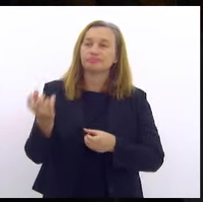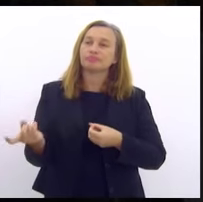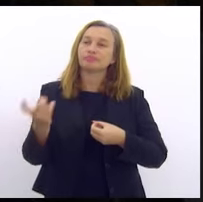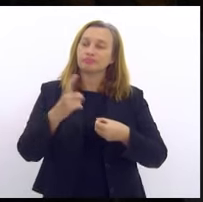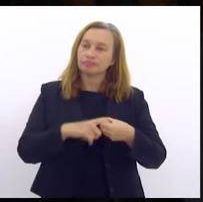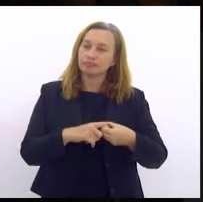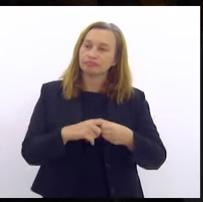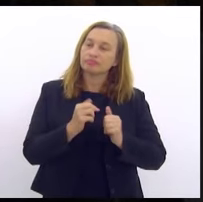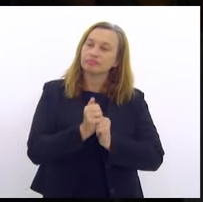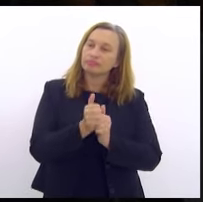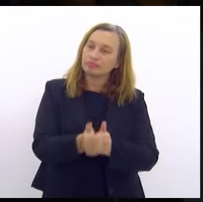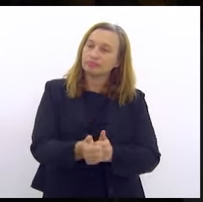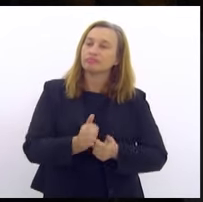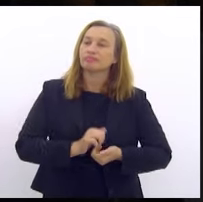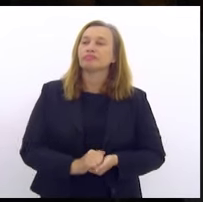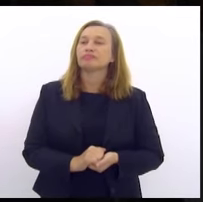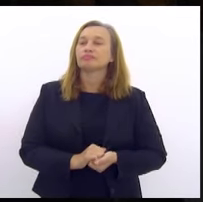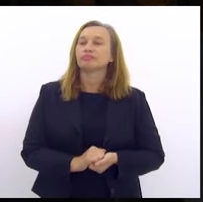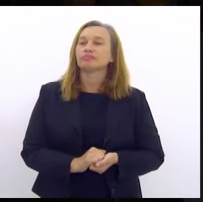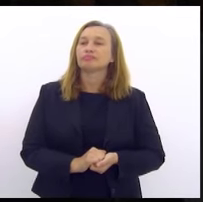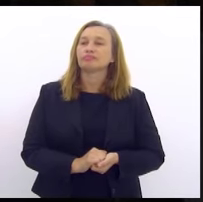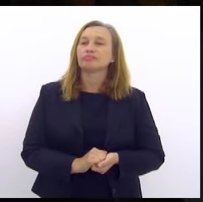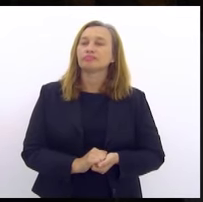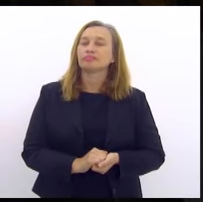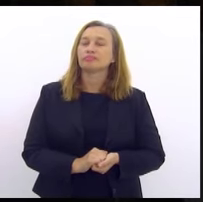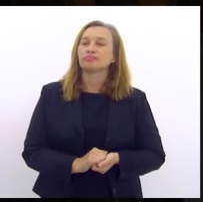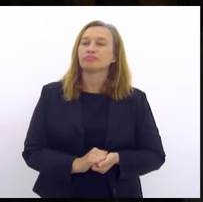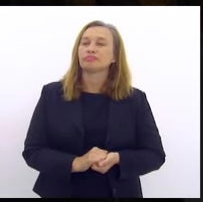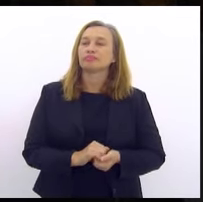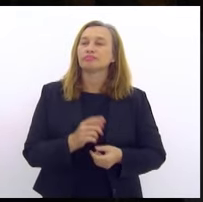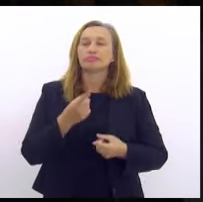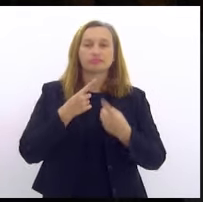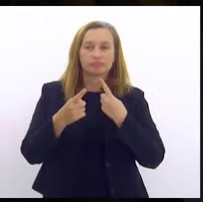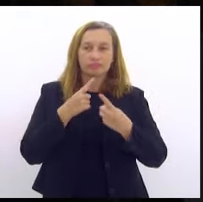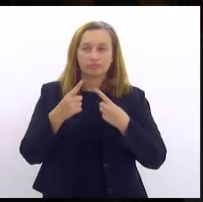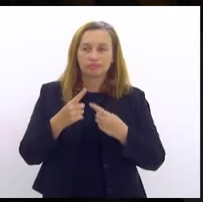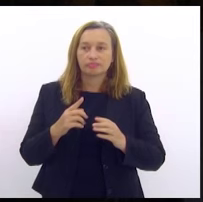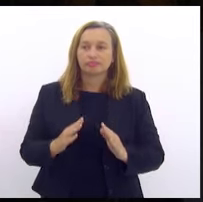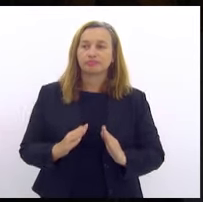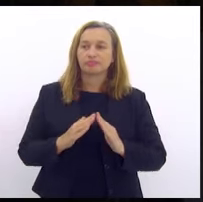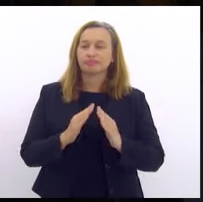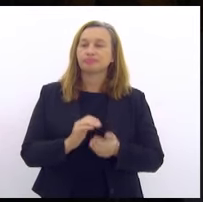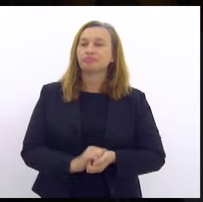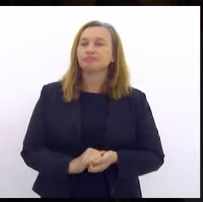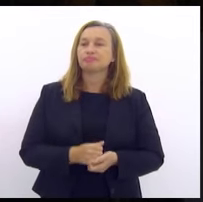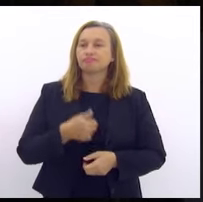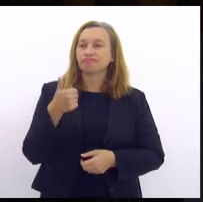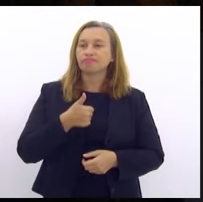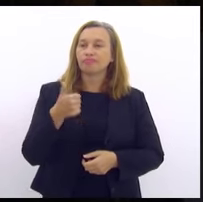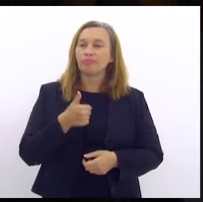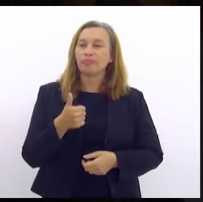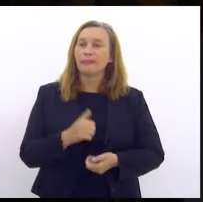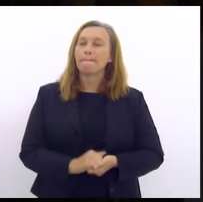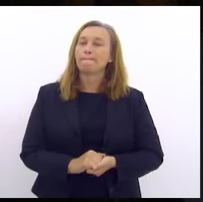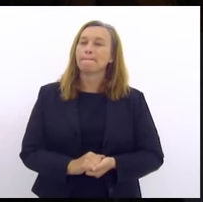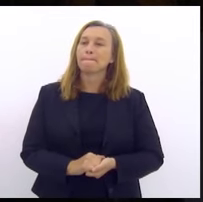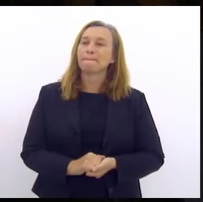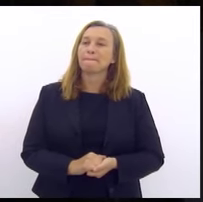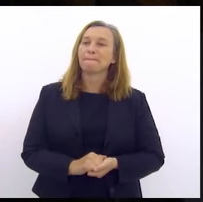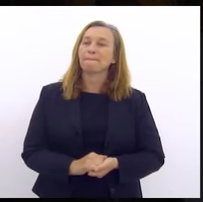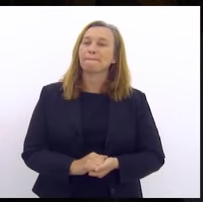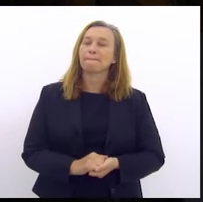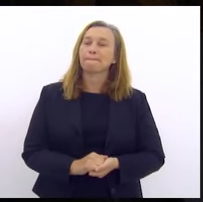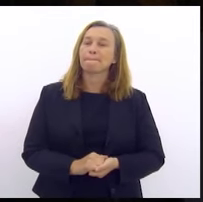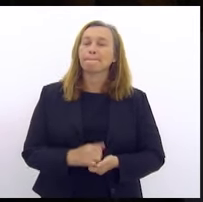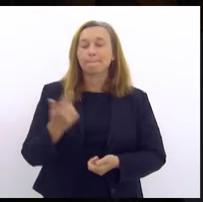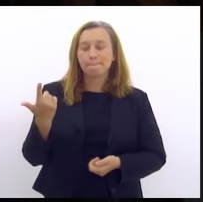a acompanhar e que foram objeto de discussão aqui. Primeiro, um positivo. A